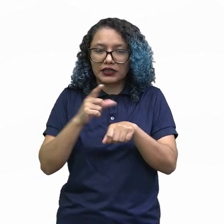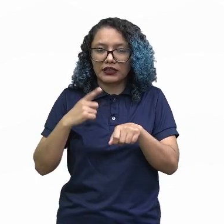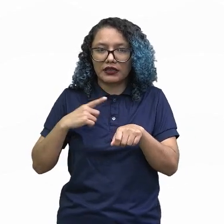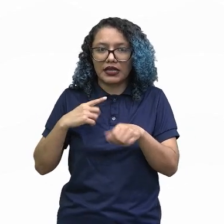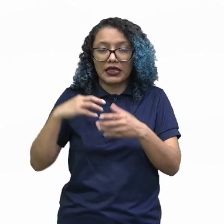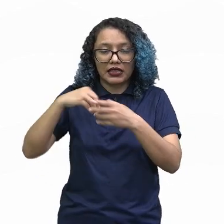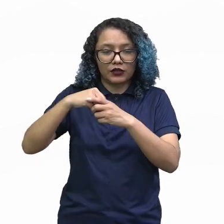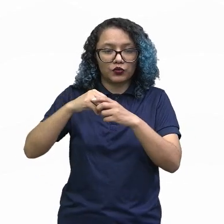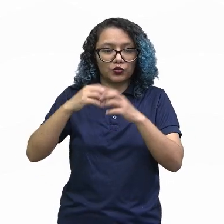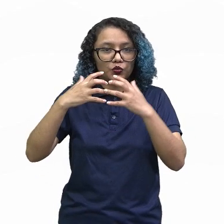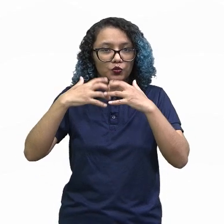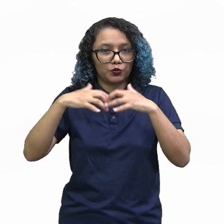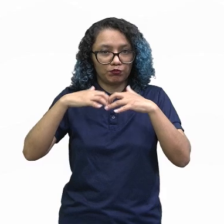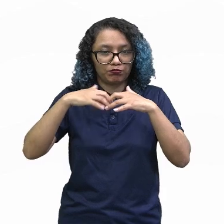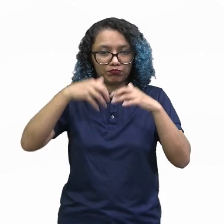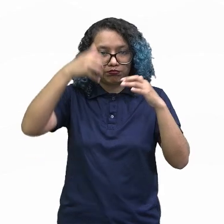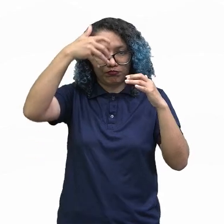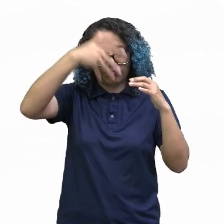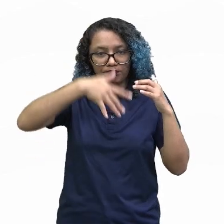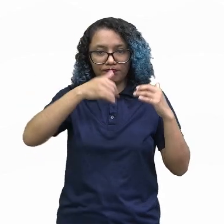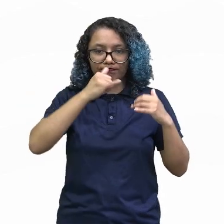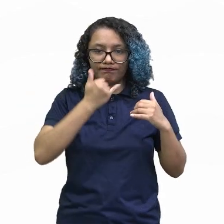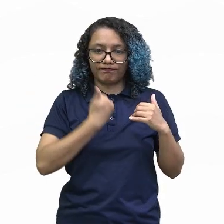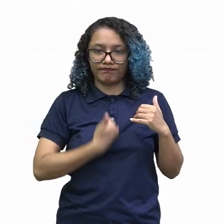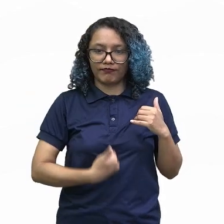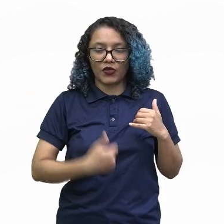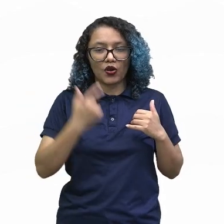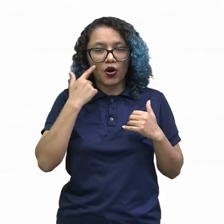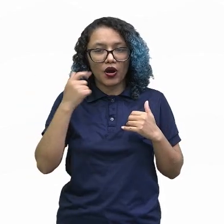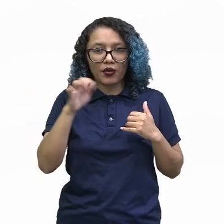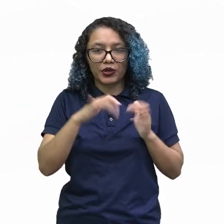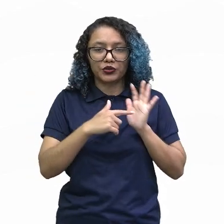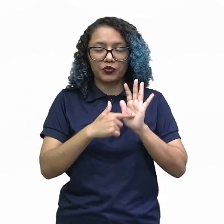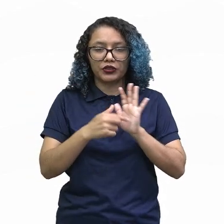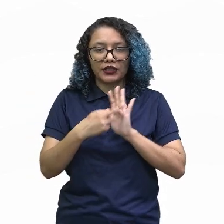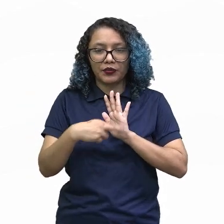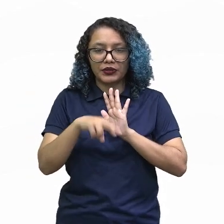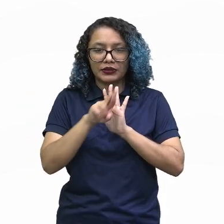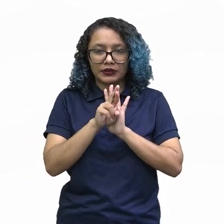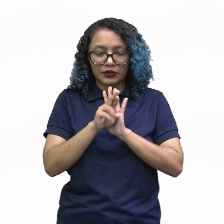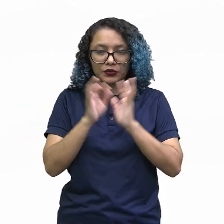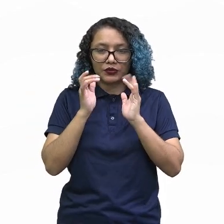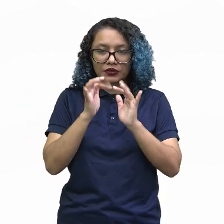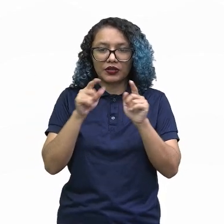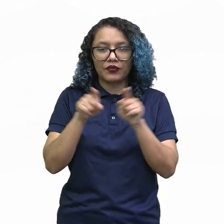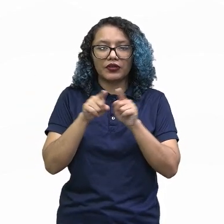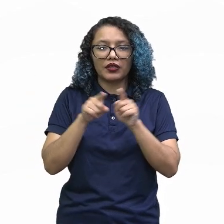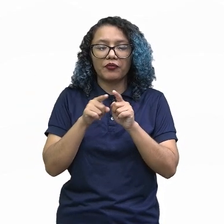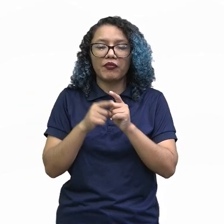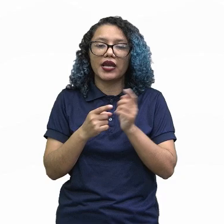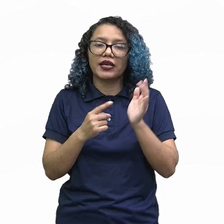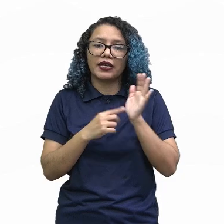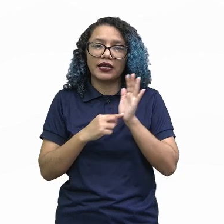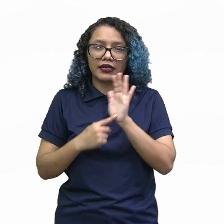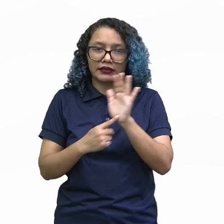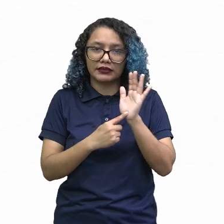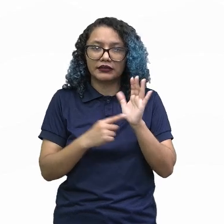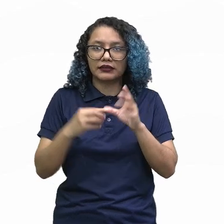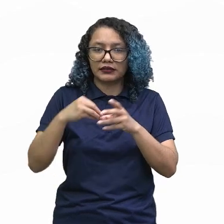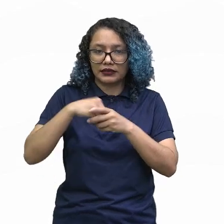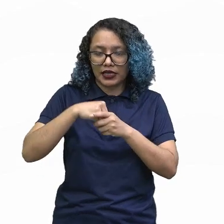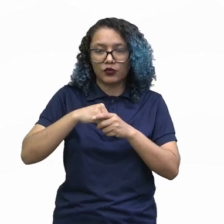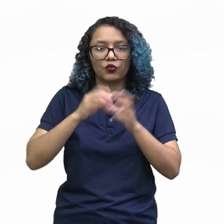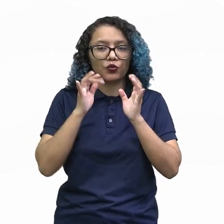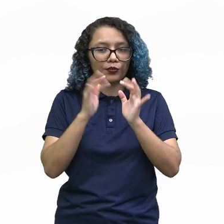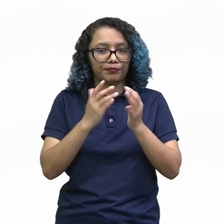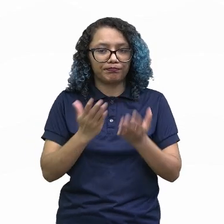imagem a gente consegue observar a representação do cérebro, né, e do tecido das células que compõem ali o cérebro, né?